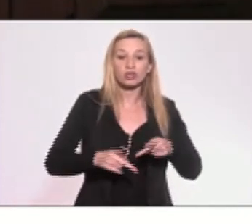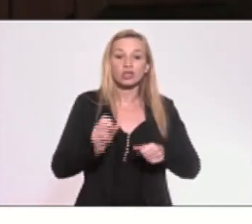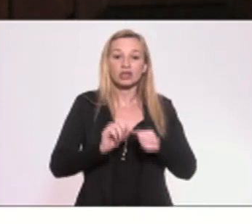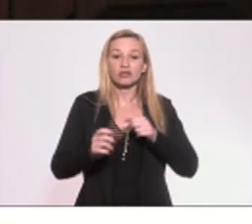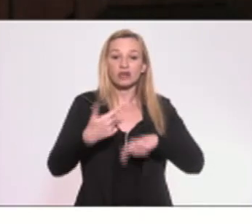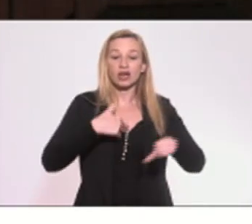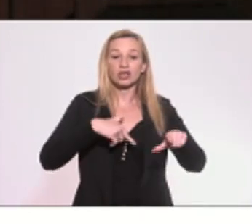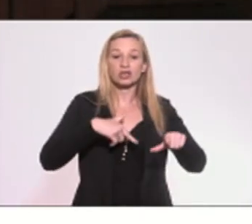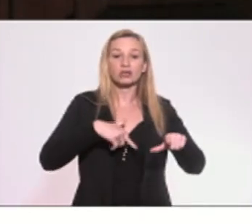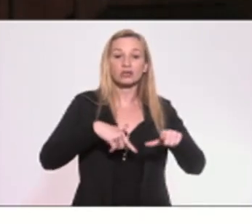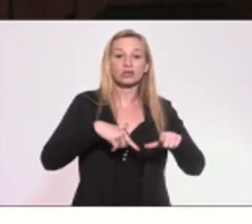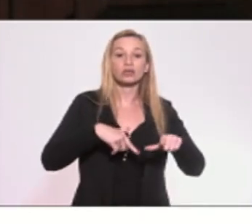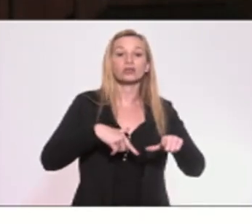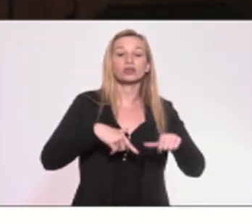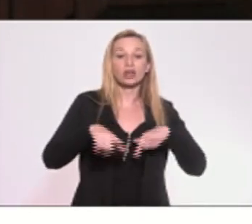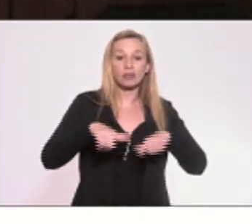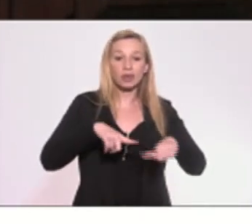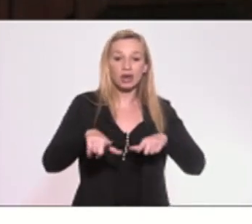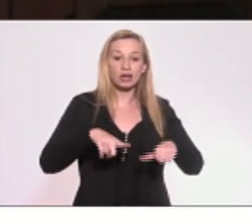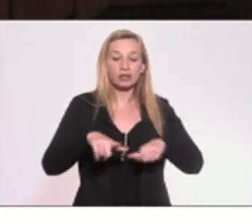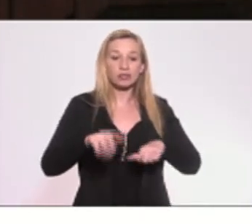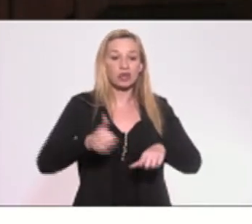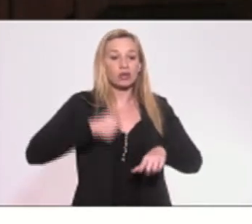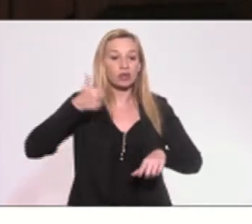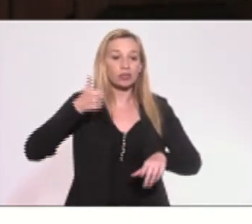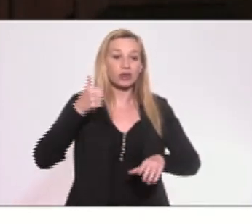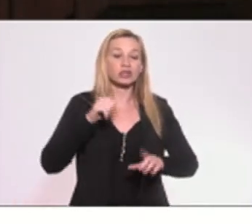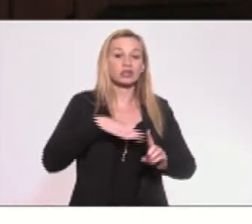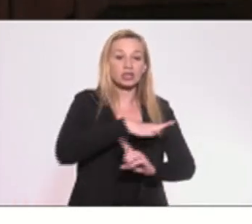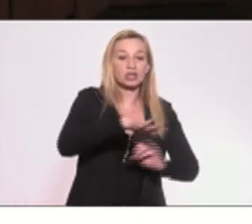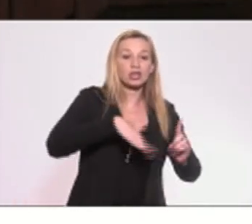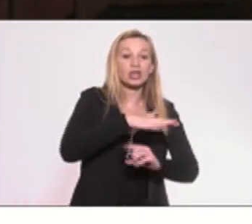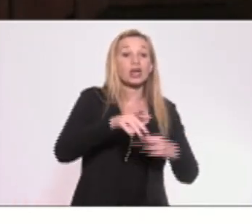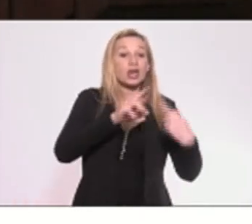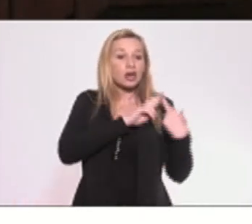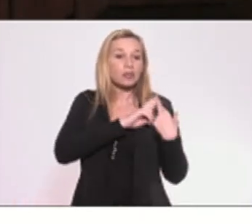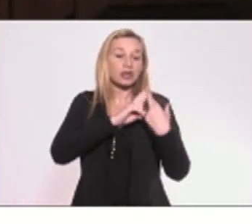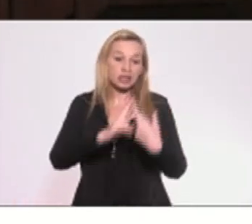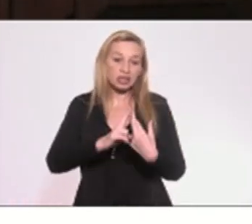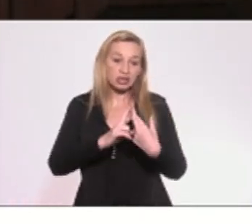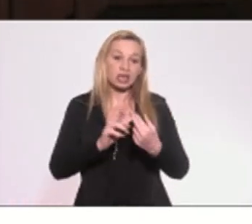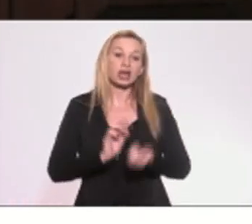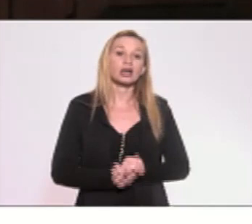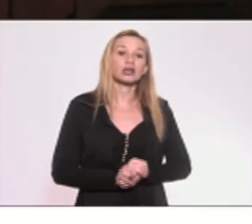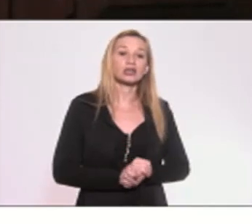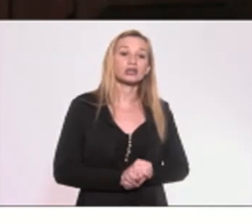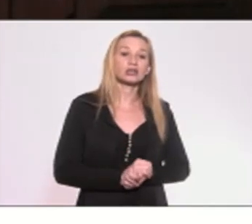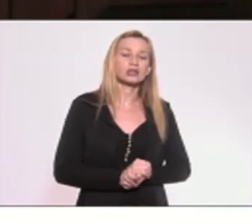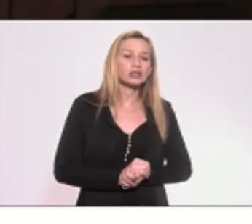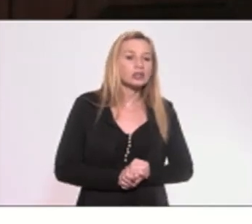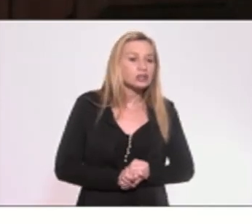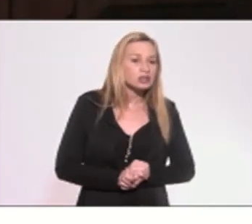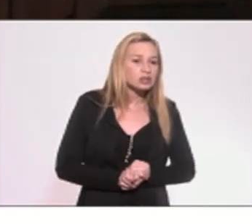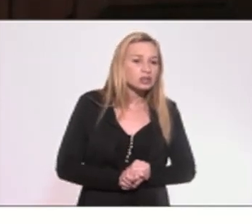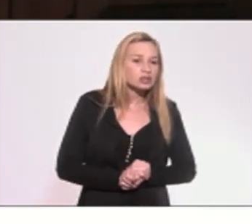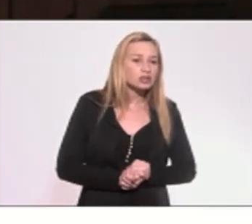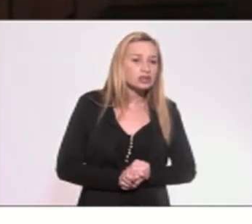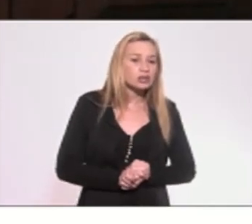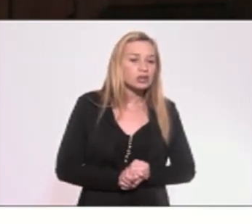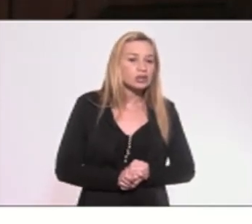da sociedade. Portanto, para finalizar, presidente, por representar uma hipótese de distinguimento